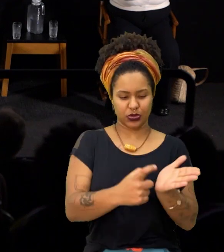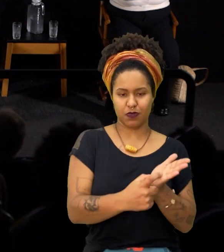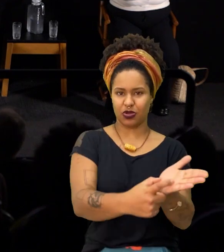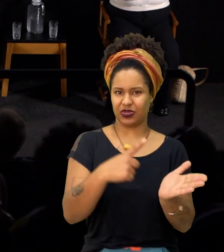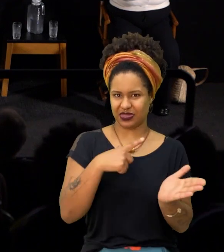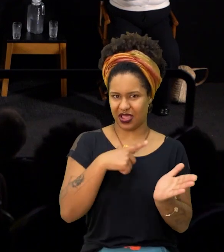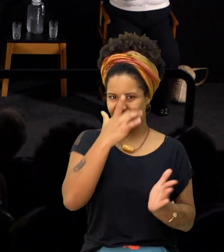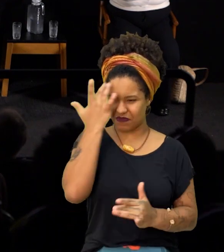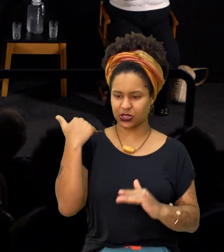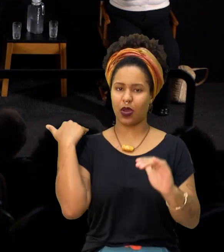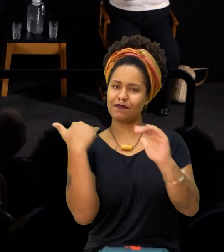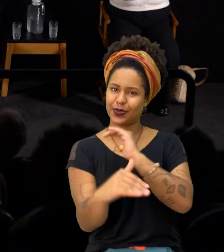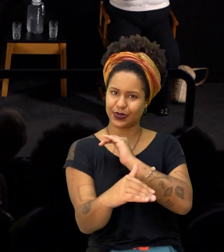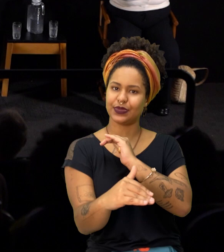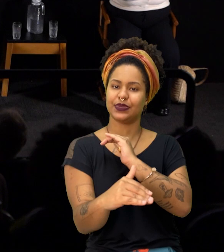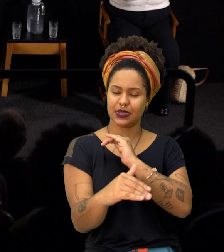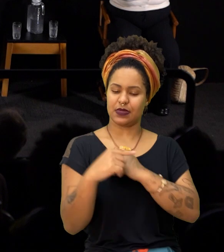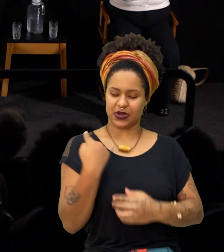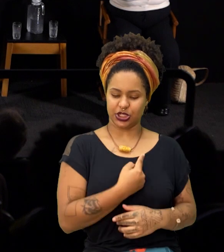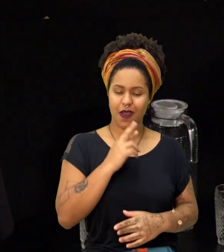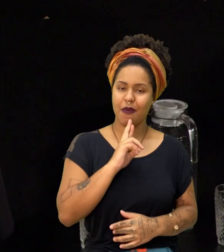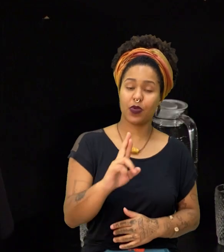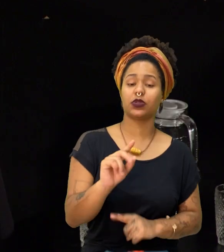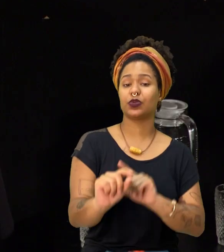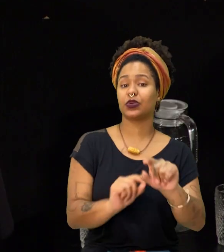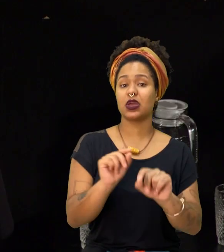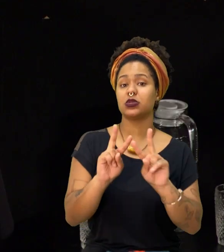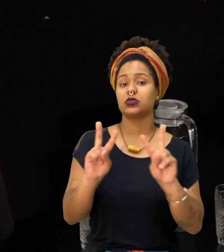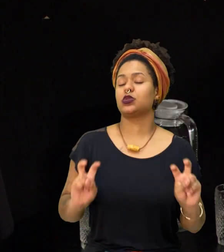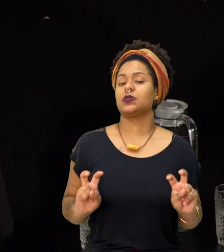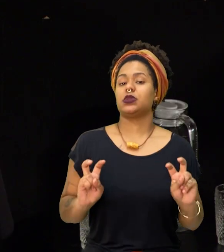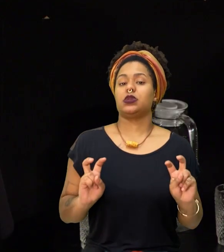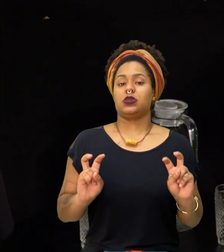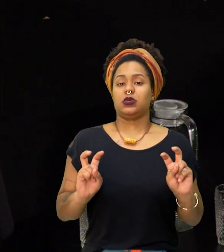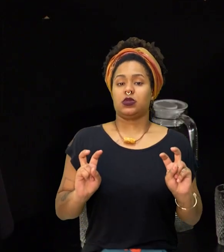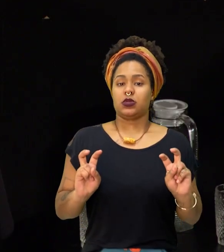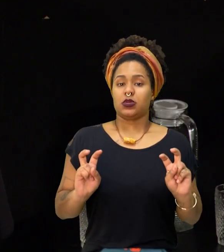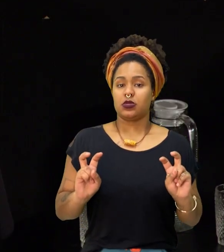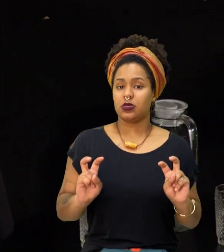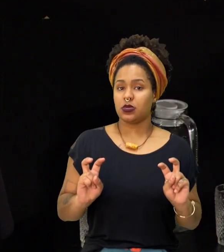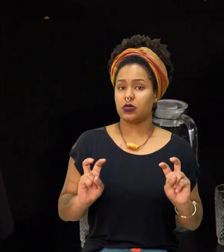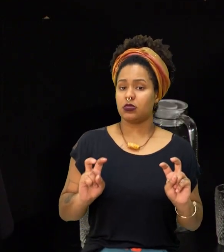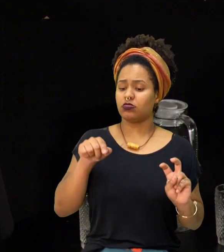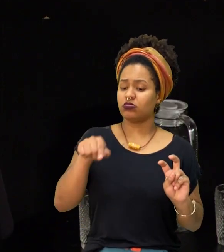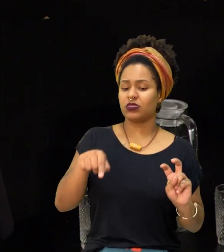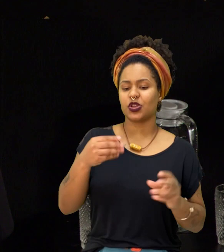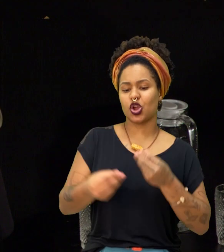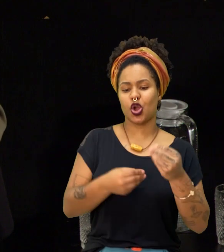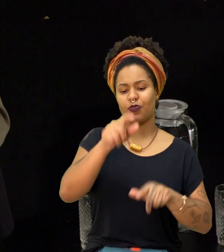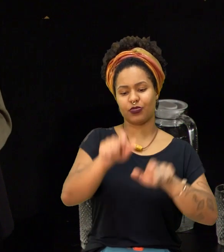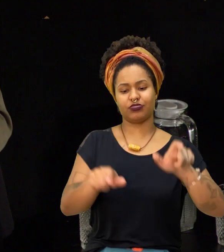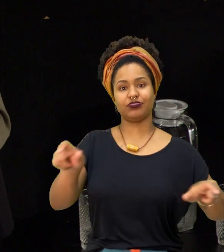que vieram para a gente, que é em relação a essa civilização